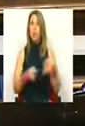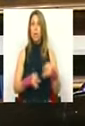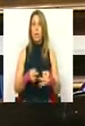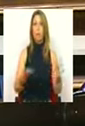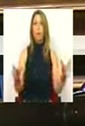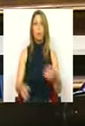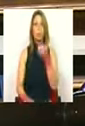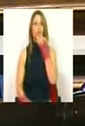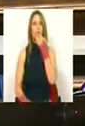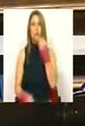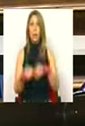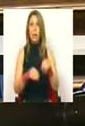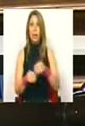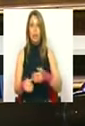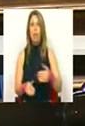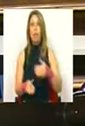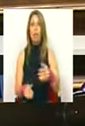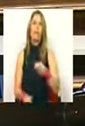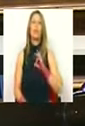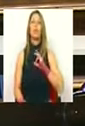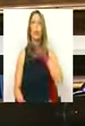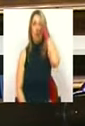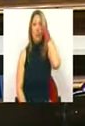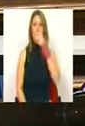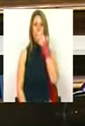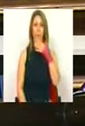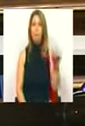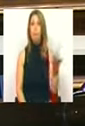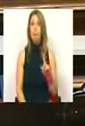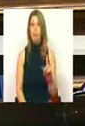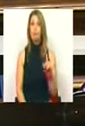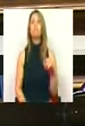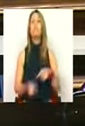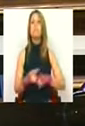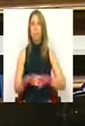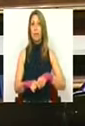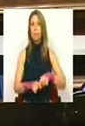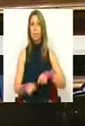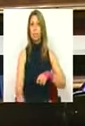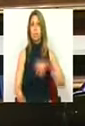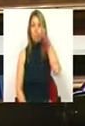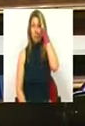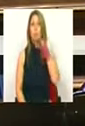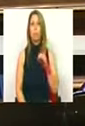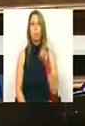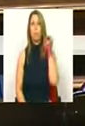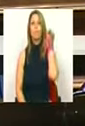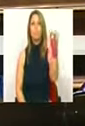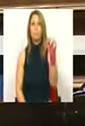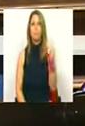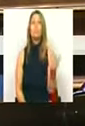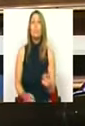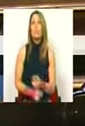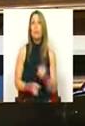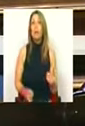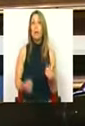Sr. Ministro, voltou a dizer-lhe, não fora isso e passávamos uma legislatura sem nada, porque esse parece ser o